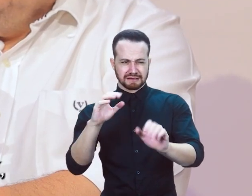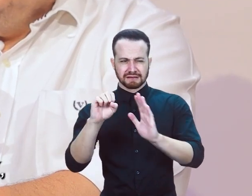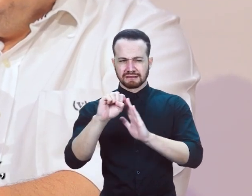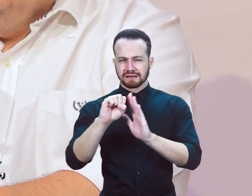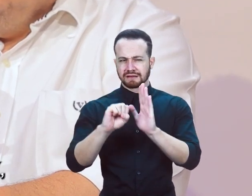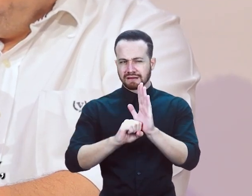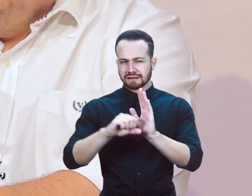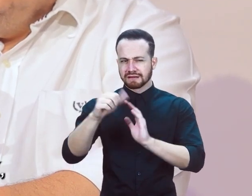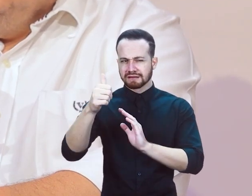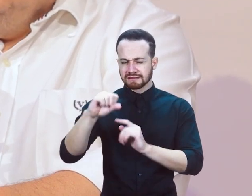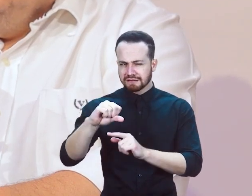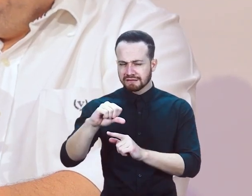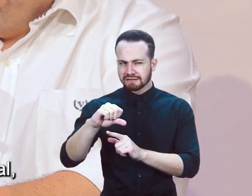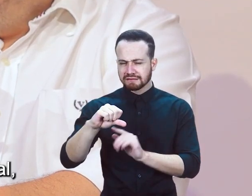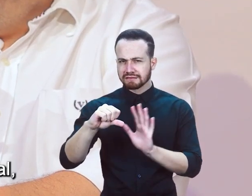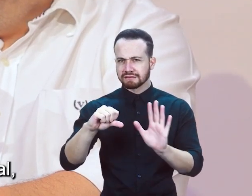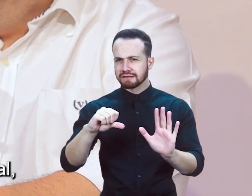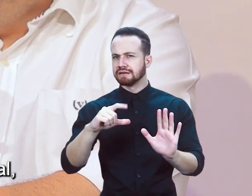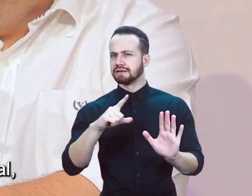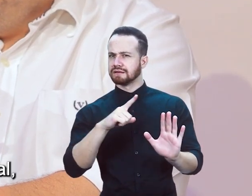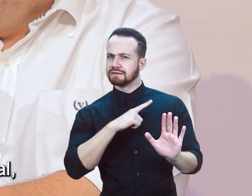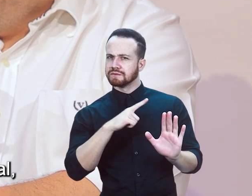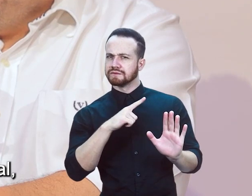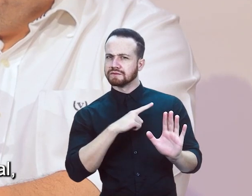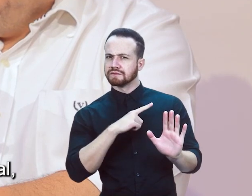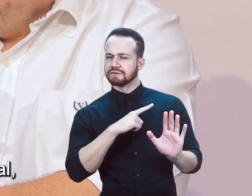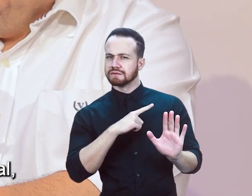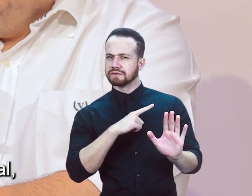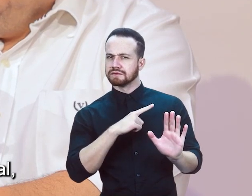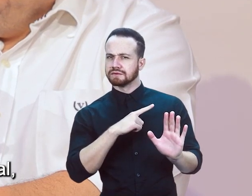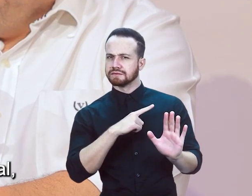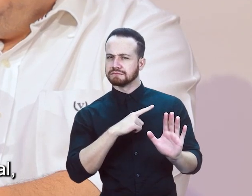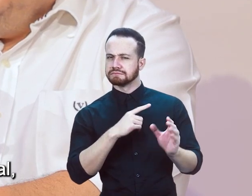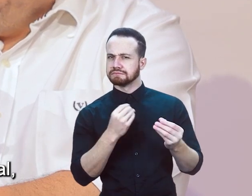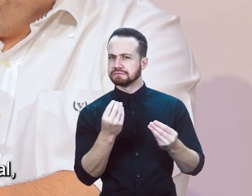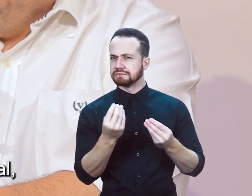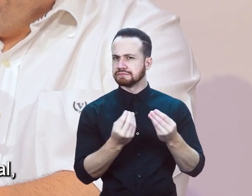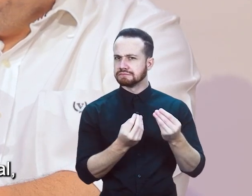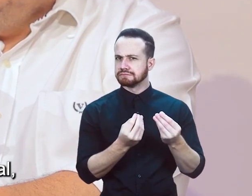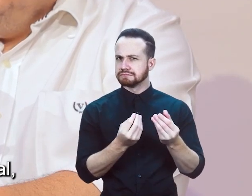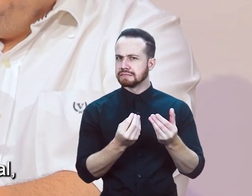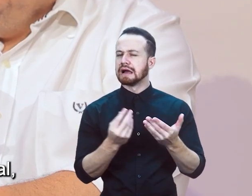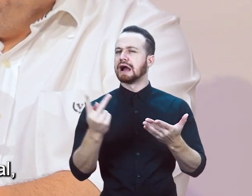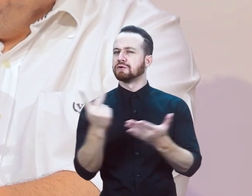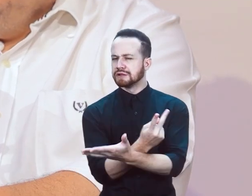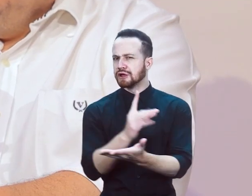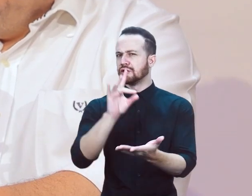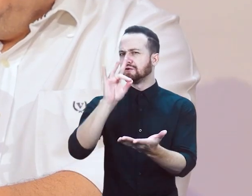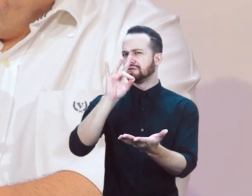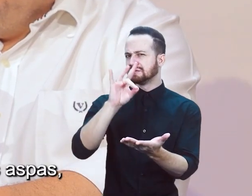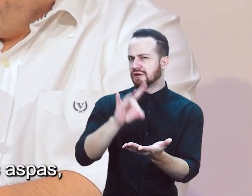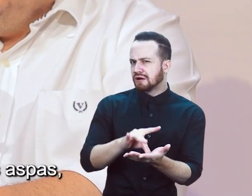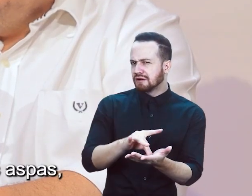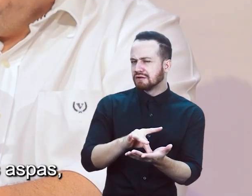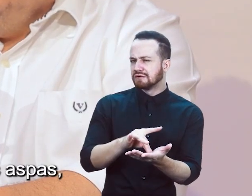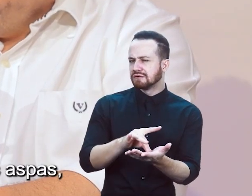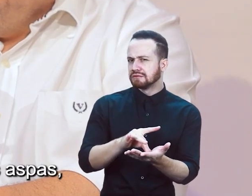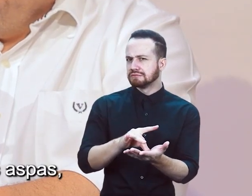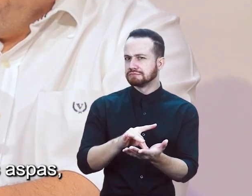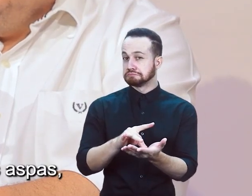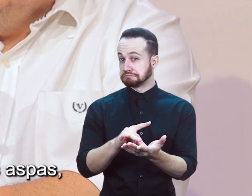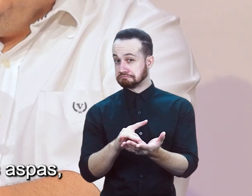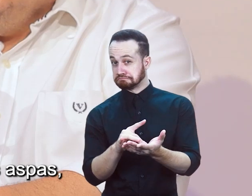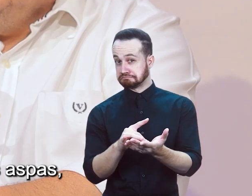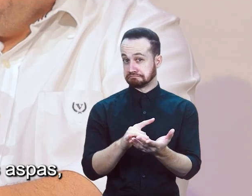do século XIX, quando nós temos o ato oficial, né, vou colocar isso aqui